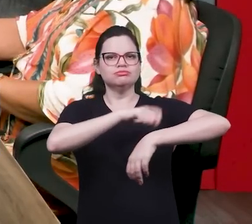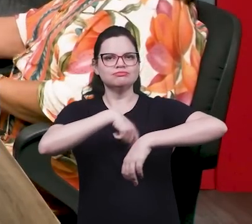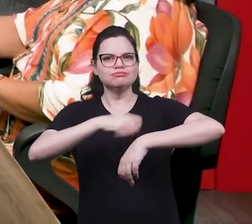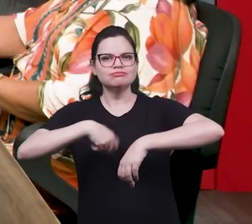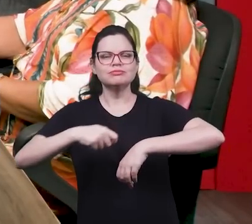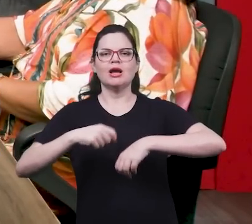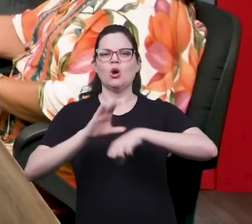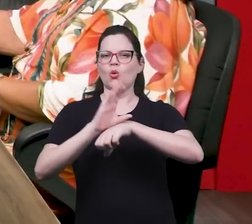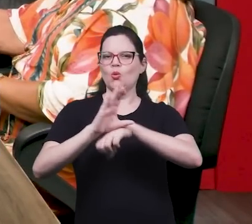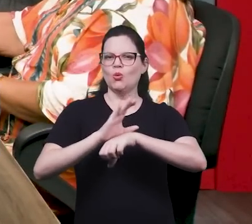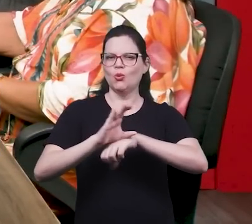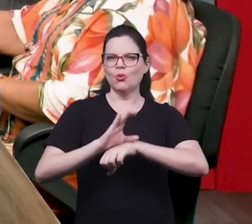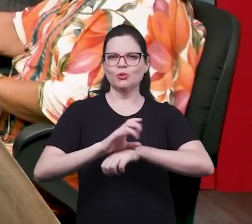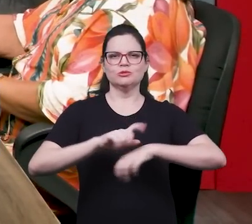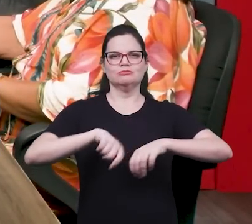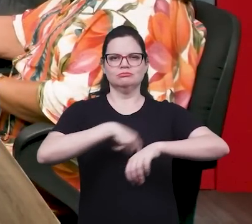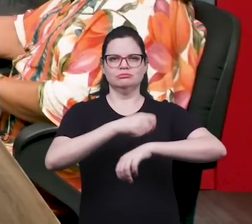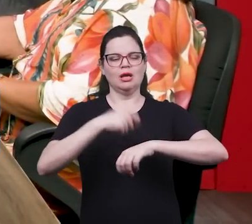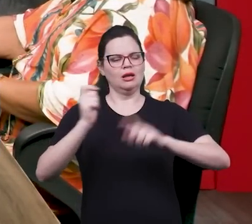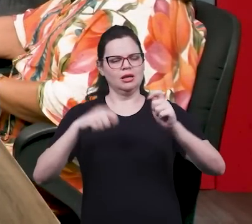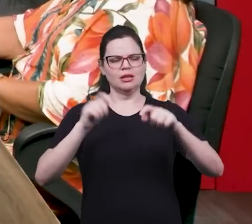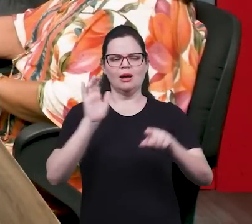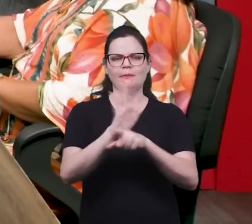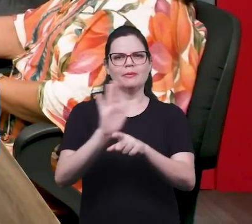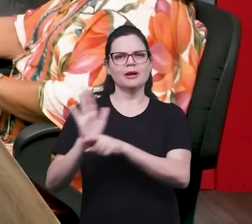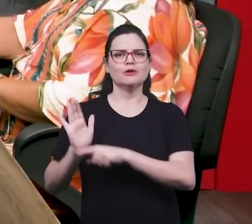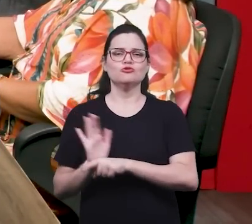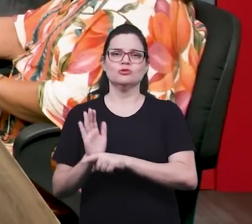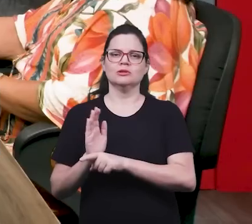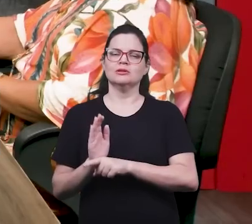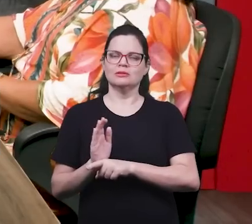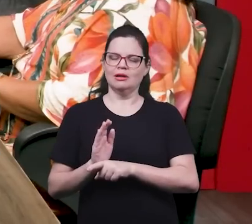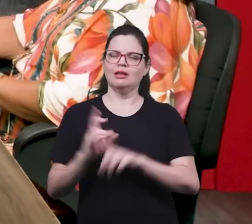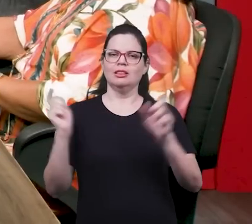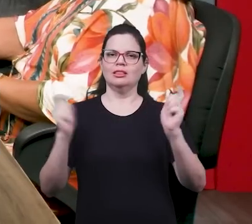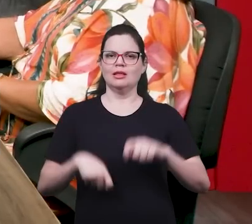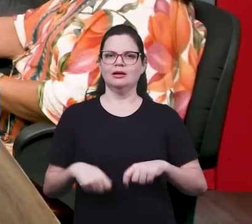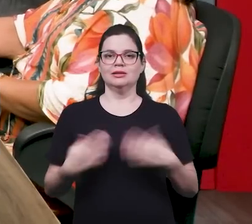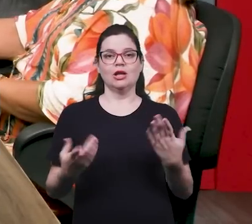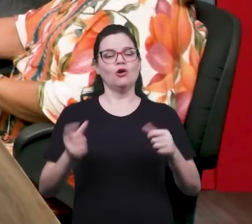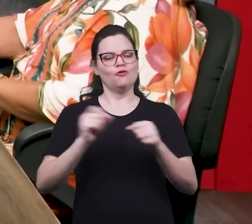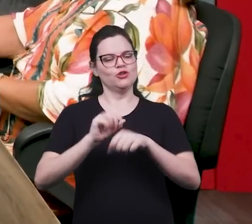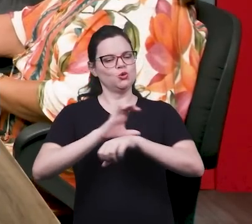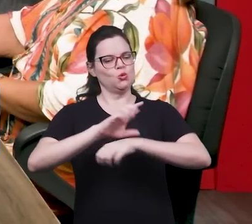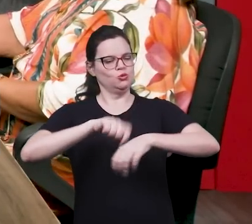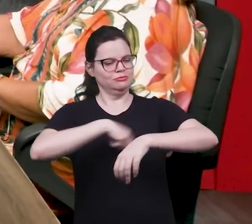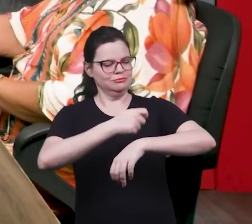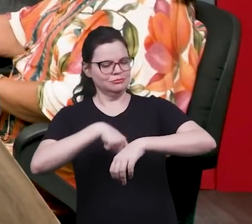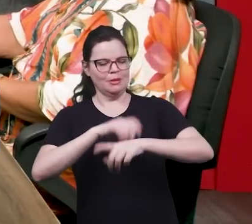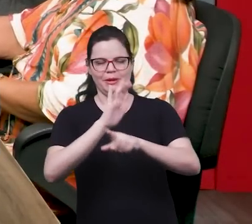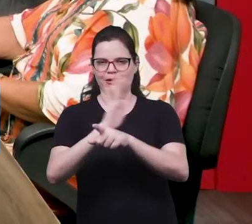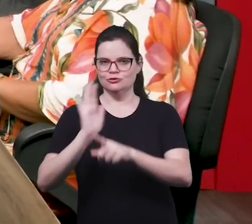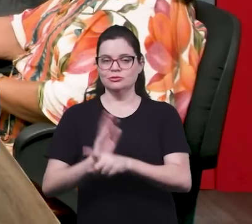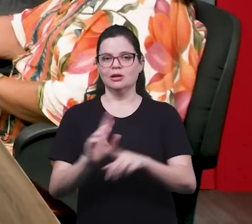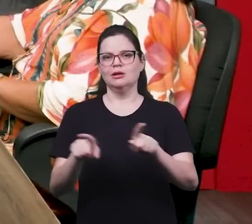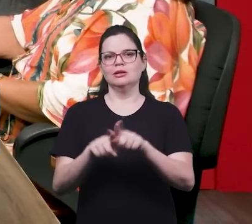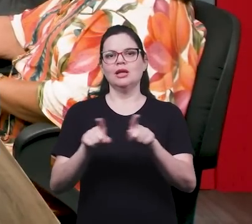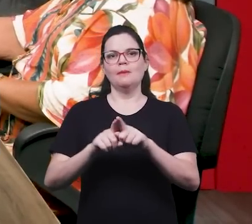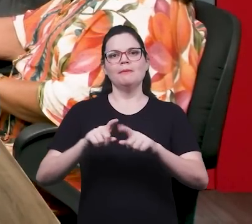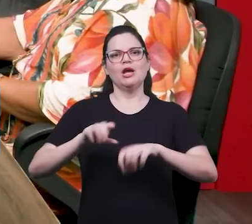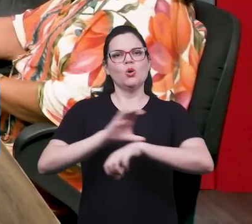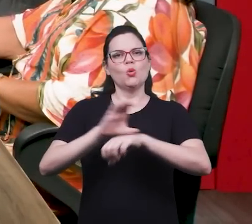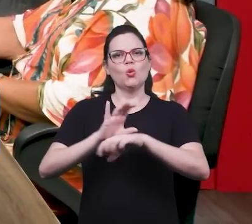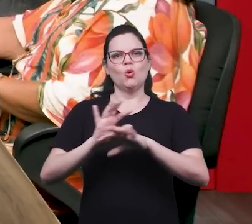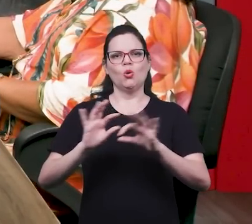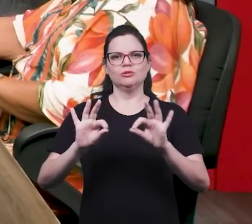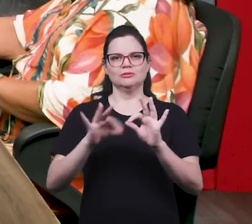né? Procurei fazer cursinhos assim que desse para poder enriquecer, né? Então eu fiz os cursinhos de culinária, aí fiz cursos de costura,